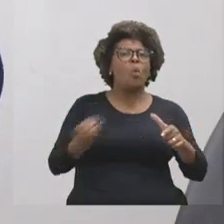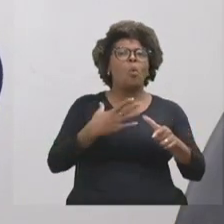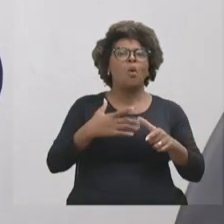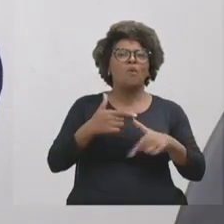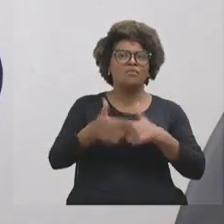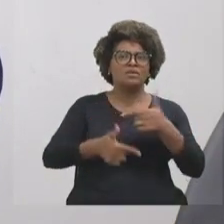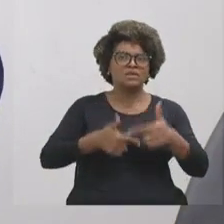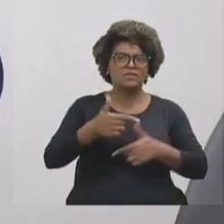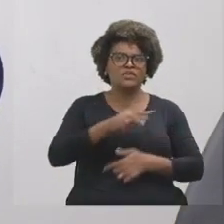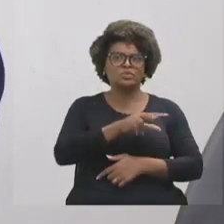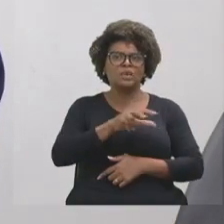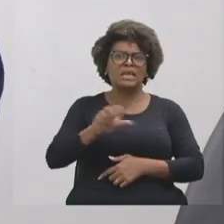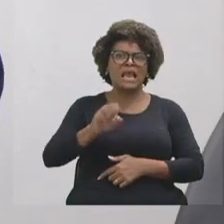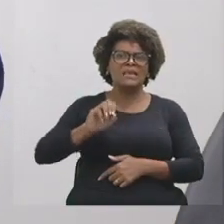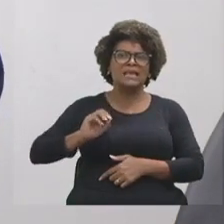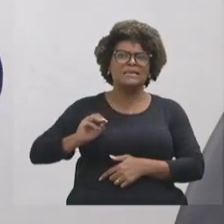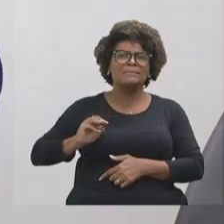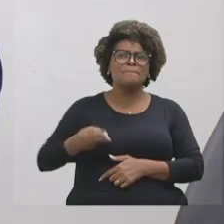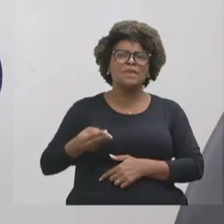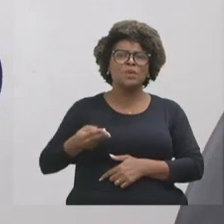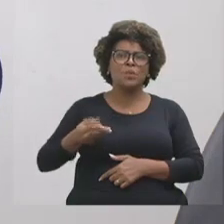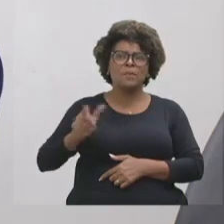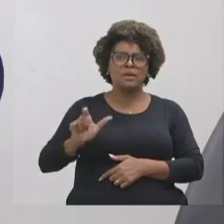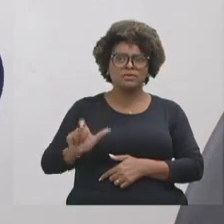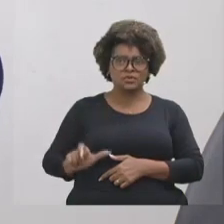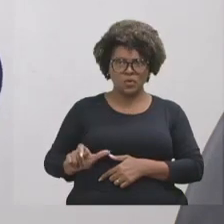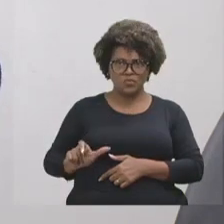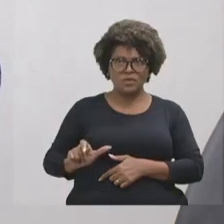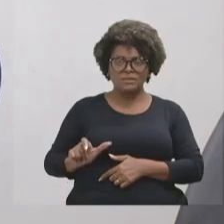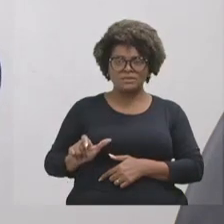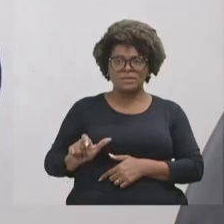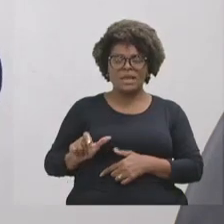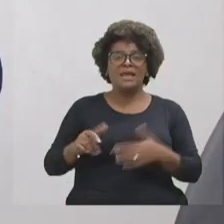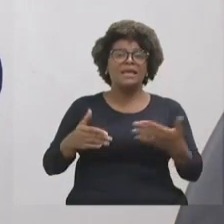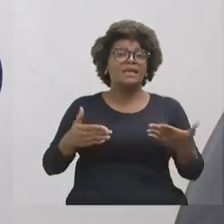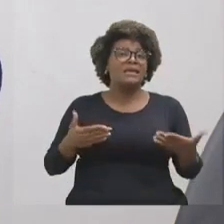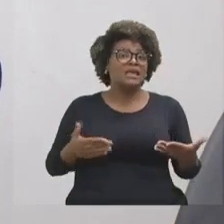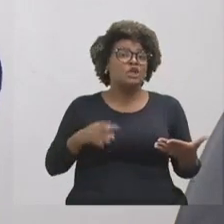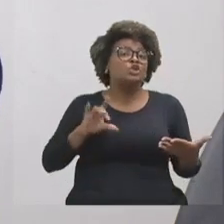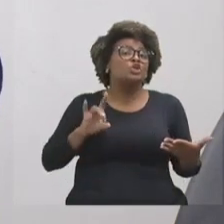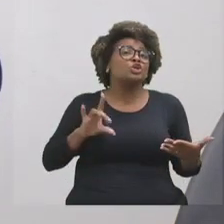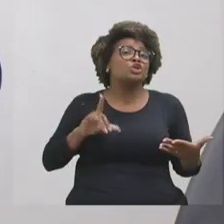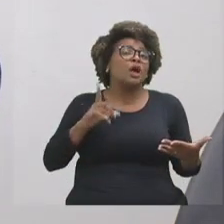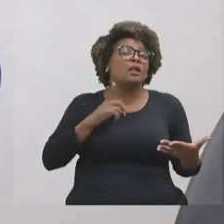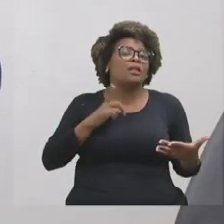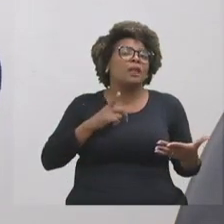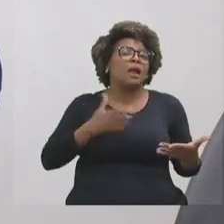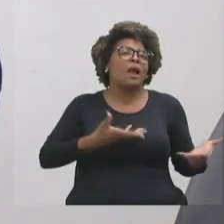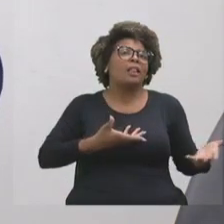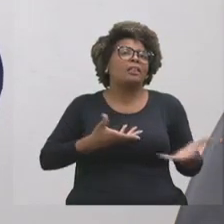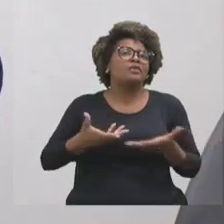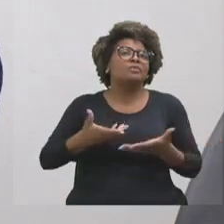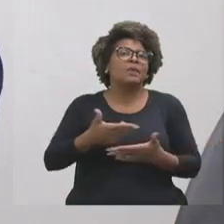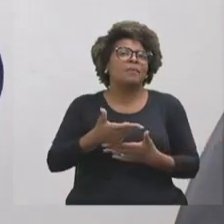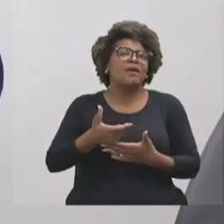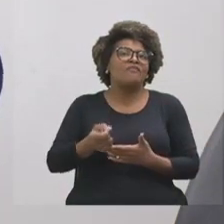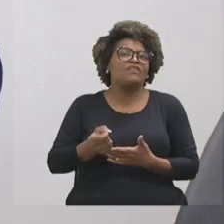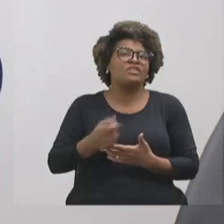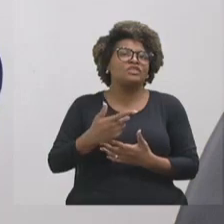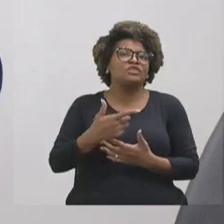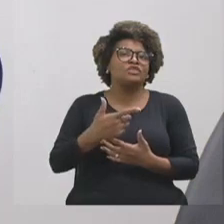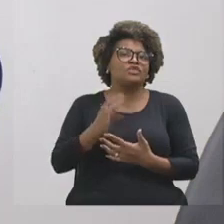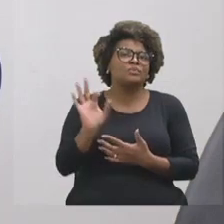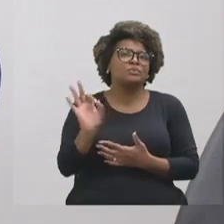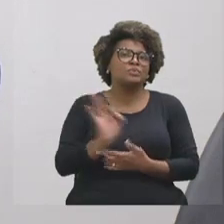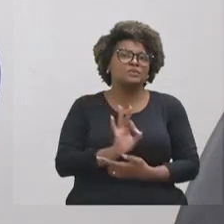hoje Ele atende em torno de 20% do que ele tem que fazer Então na verdade nós temos aí uma população em torno de quase 700